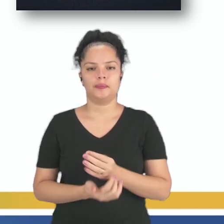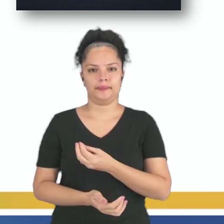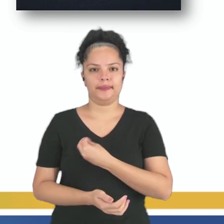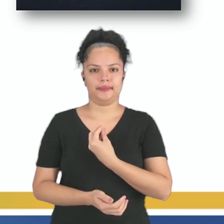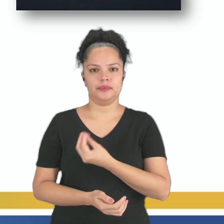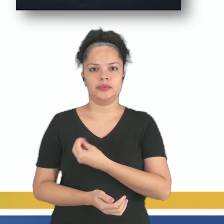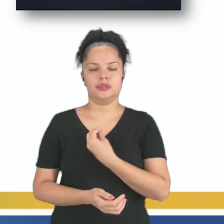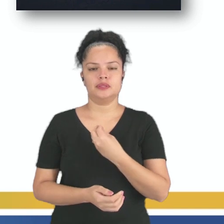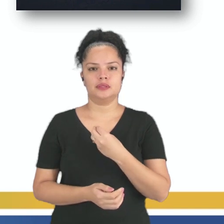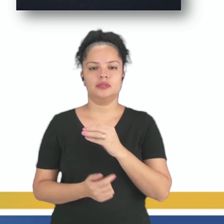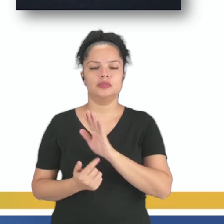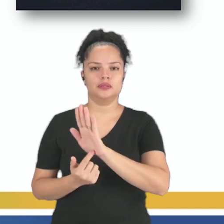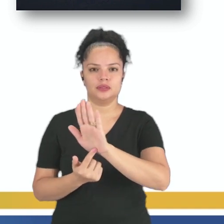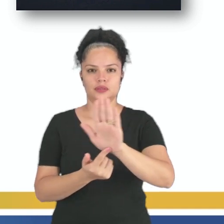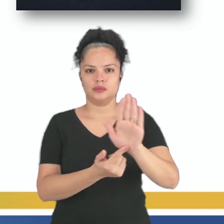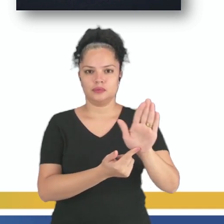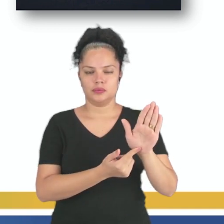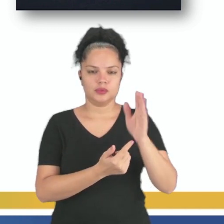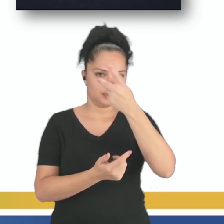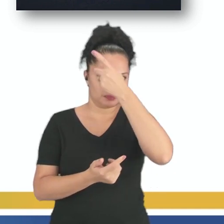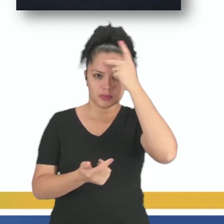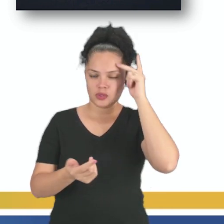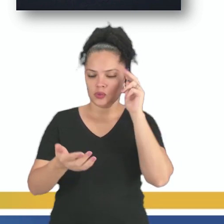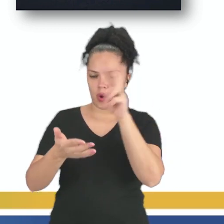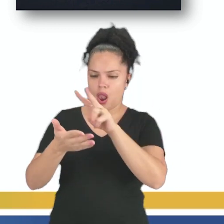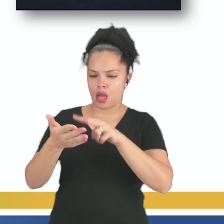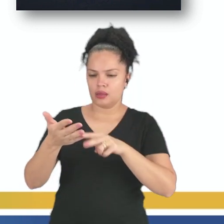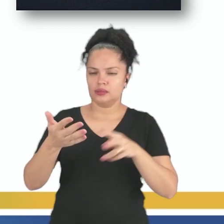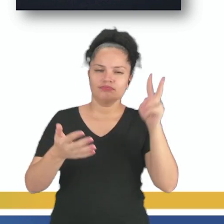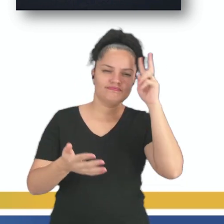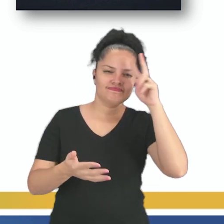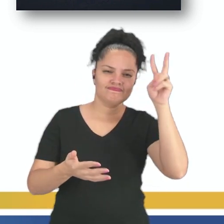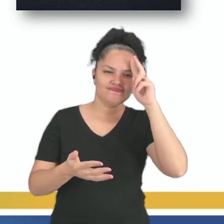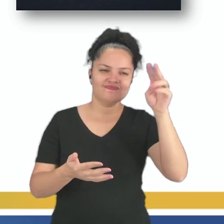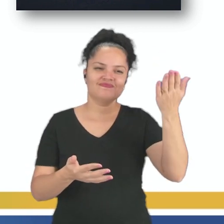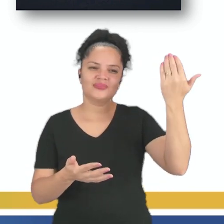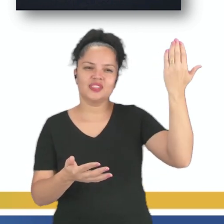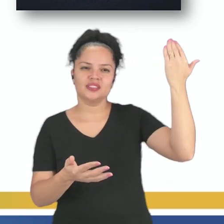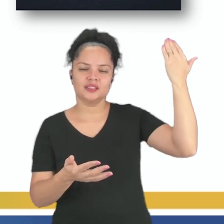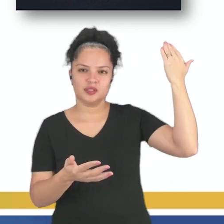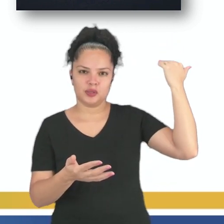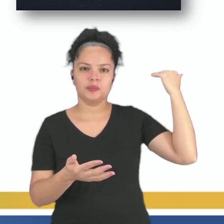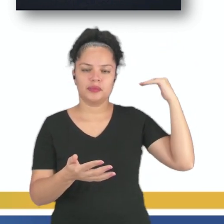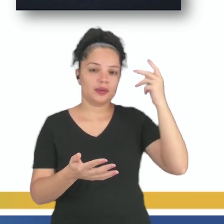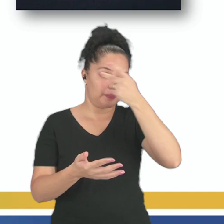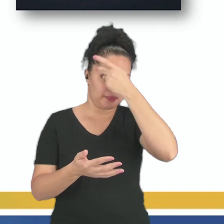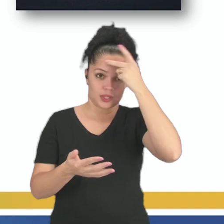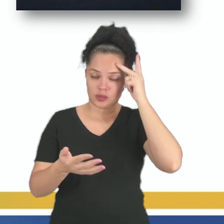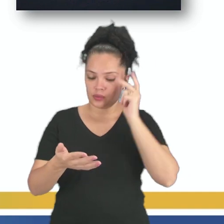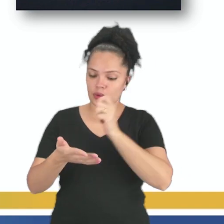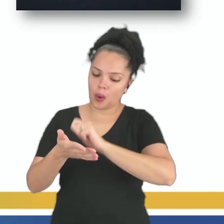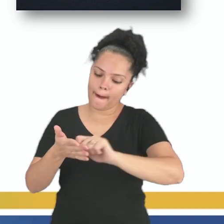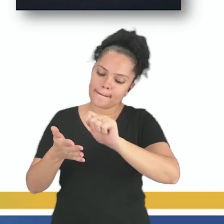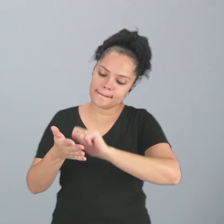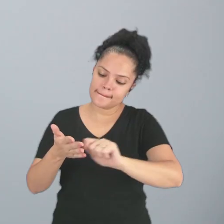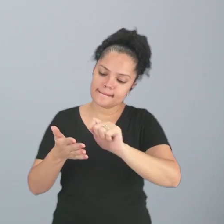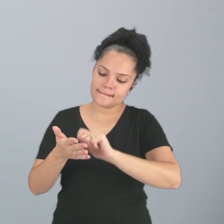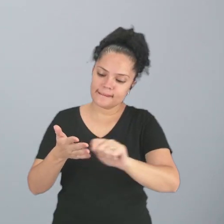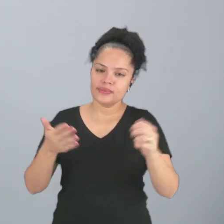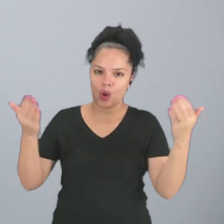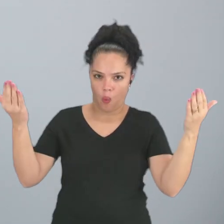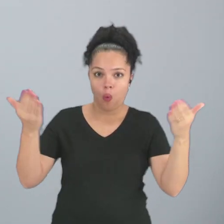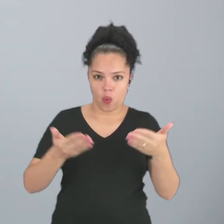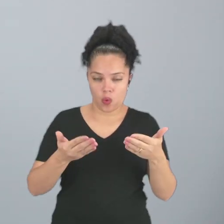presente, demonstrando ao leitor a viagem no tempo que o autor do texto faz. Ele está no